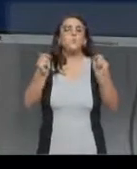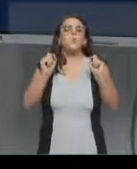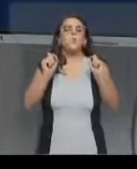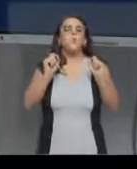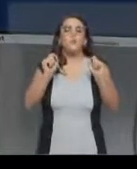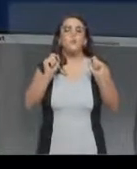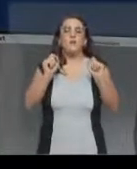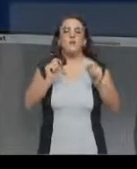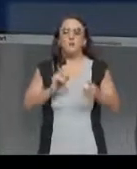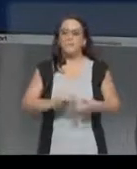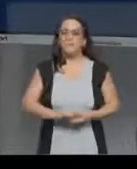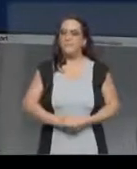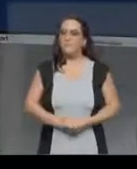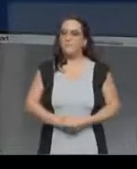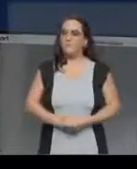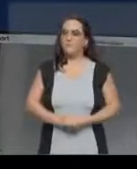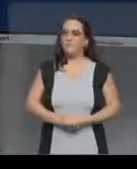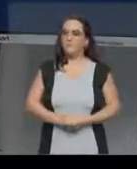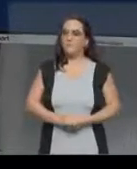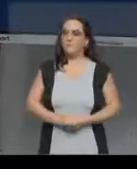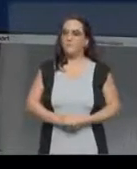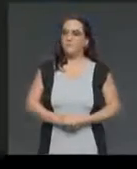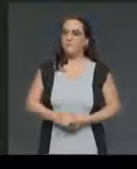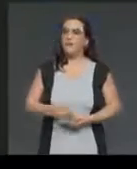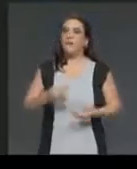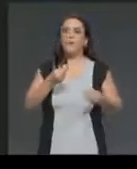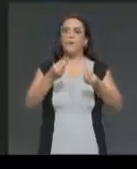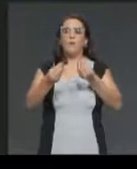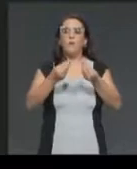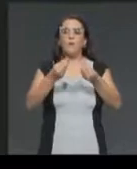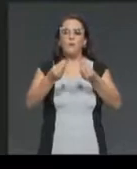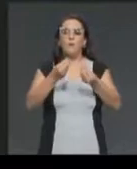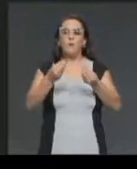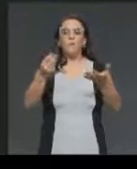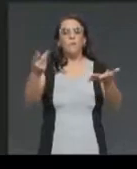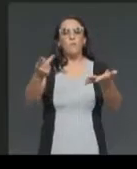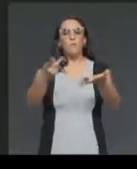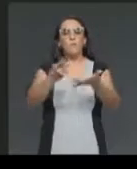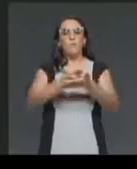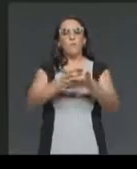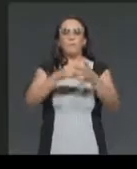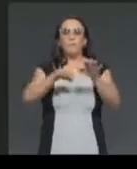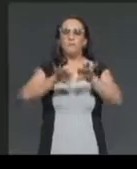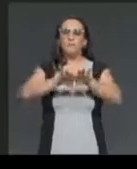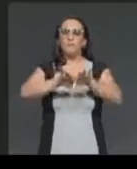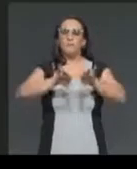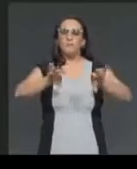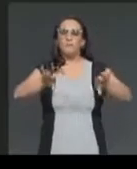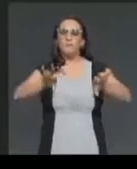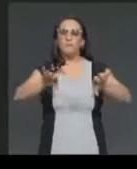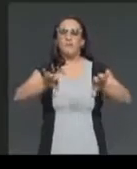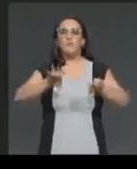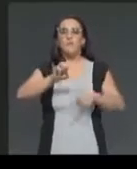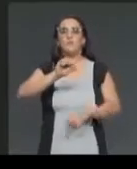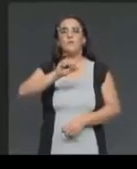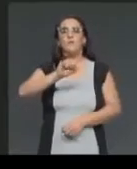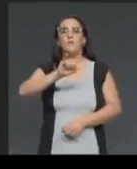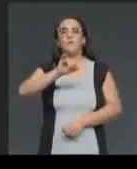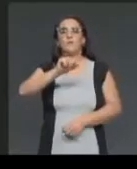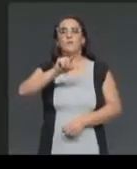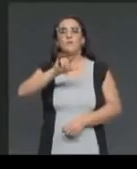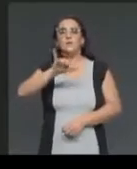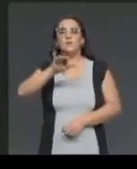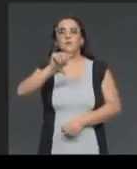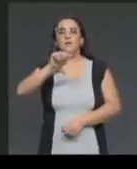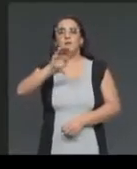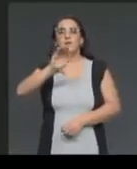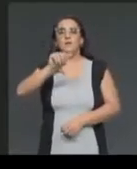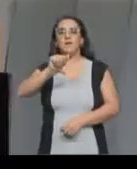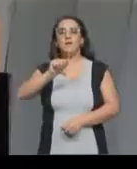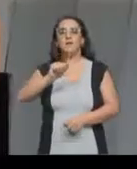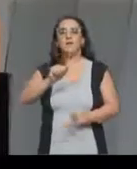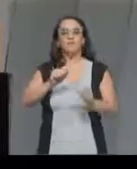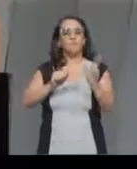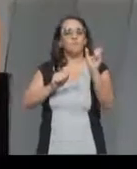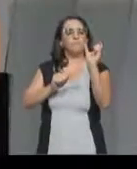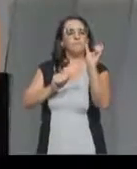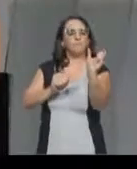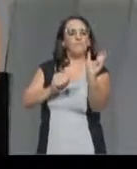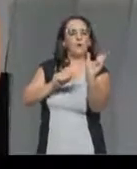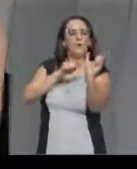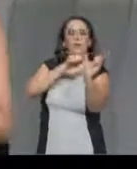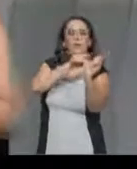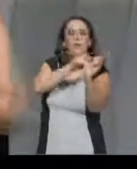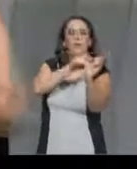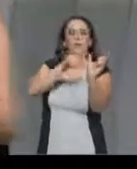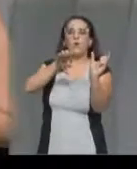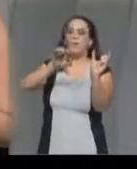é para você. Como se separa em sílabas a palavra objeto? A palavra